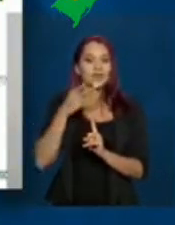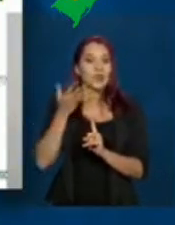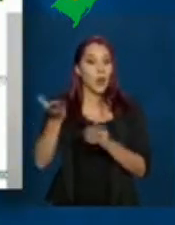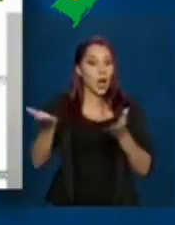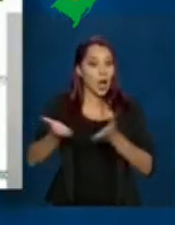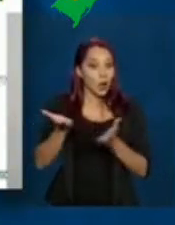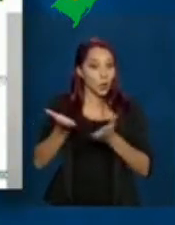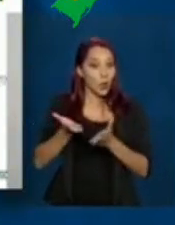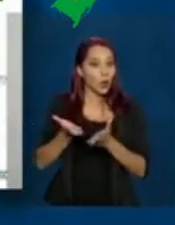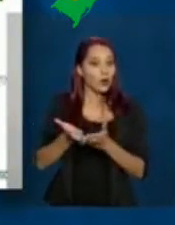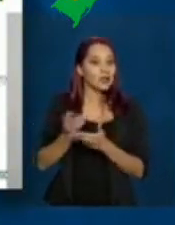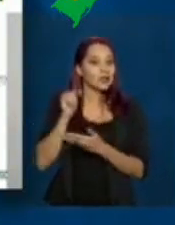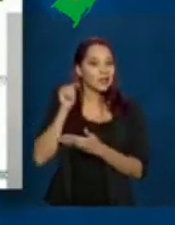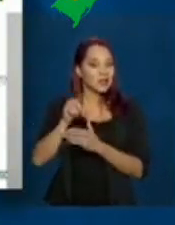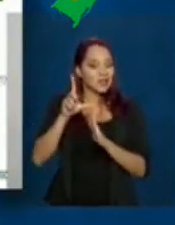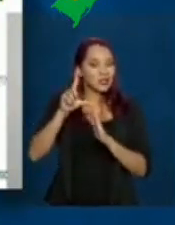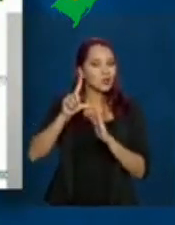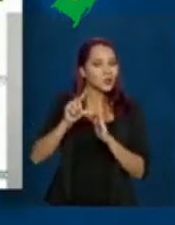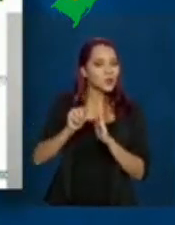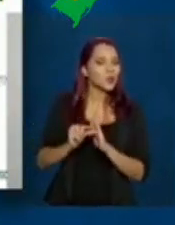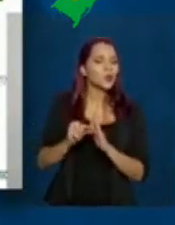colhendo agora esta redução